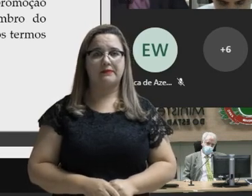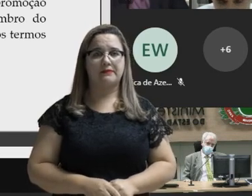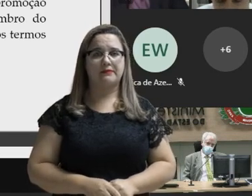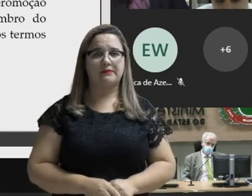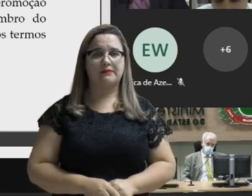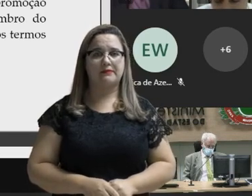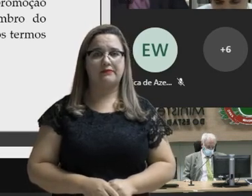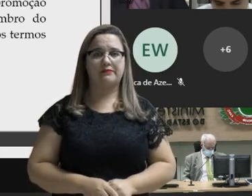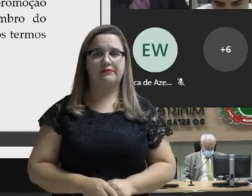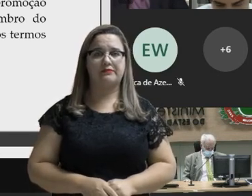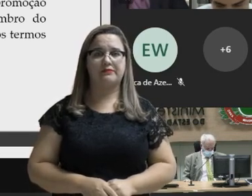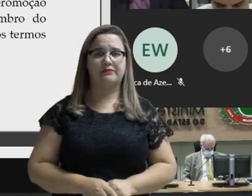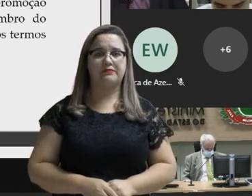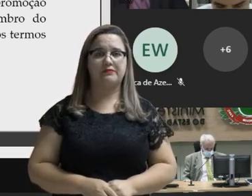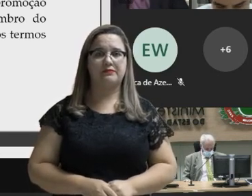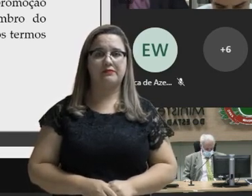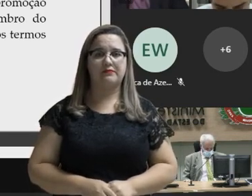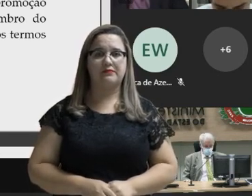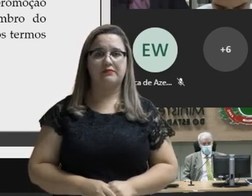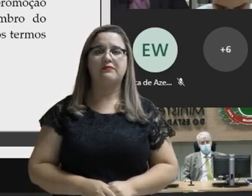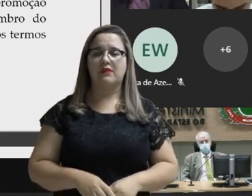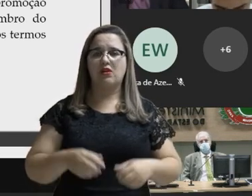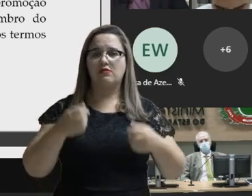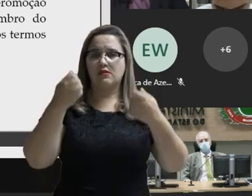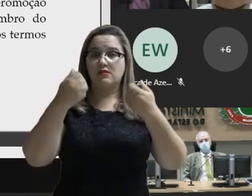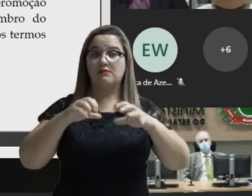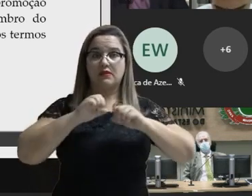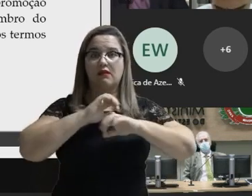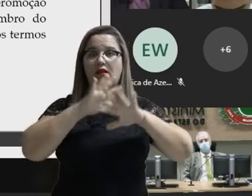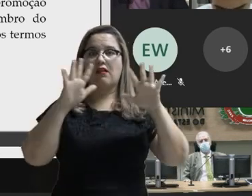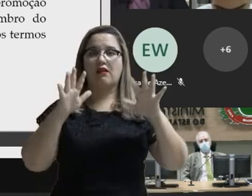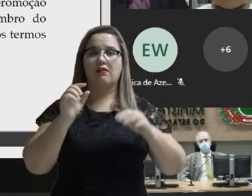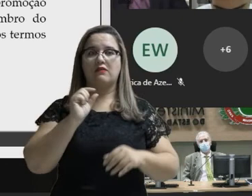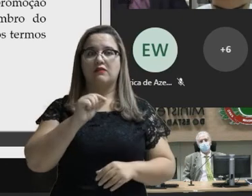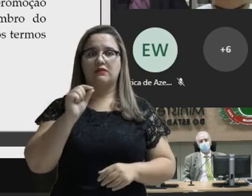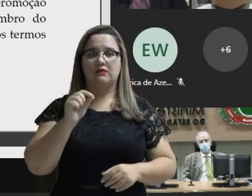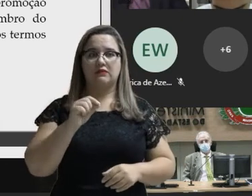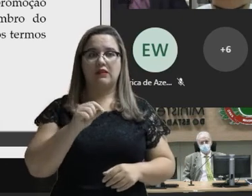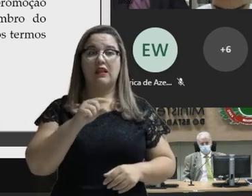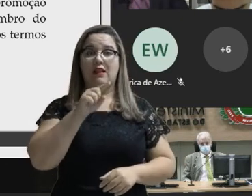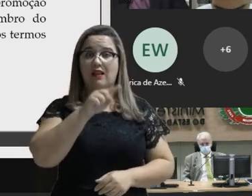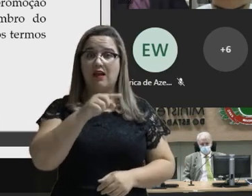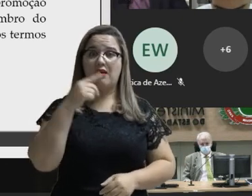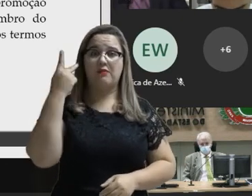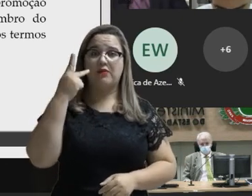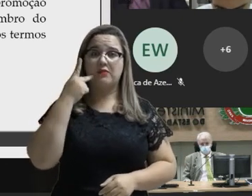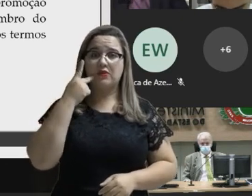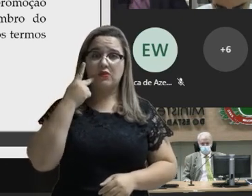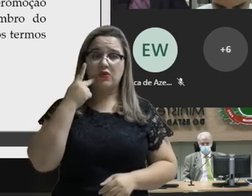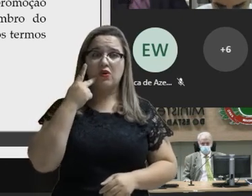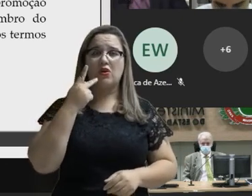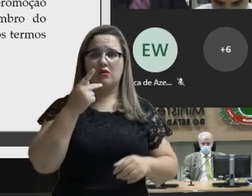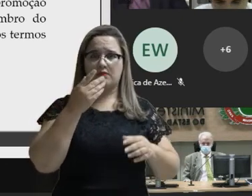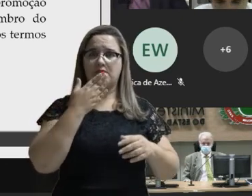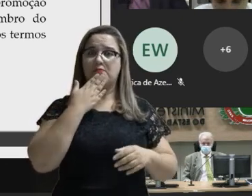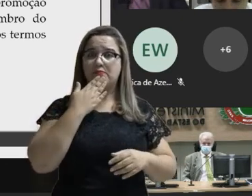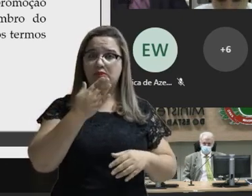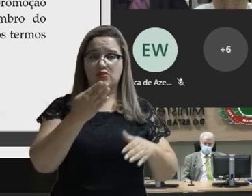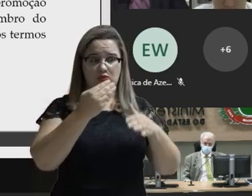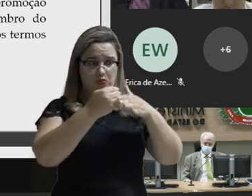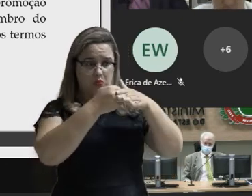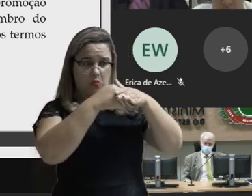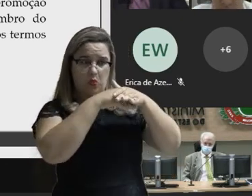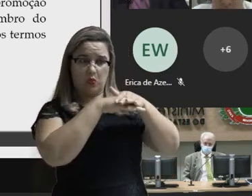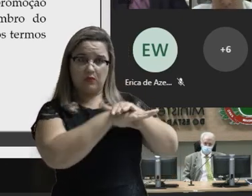por isso, eu ainda esclareço o seguinte, que por mais que o promotor tenha promovido o arquivamento do presente inquérito